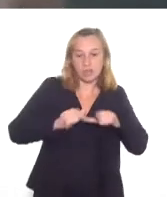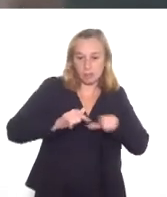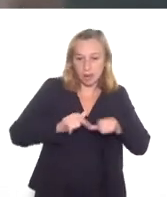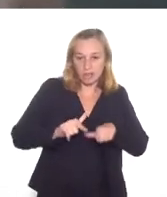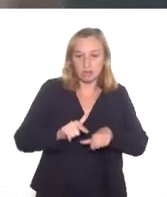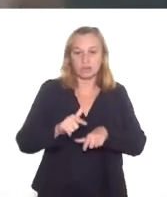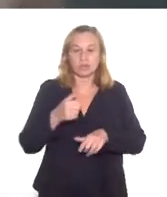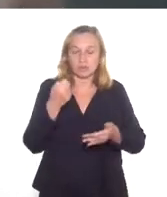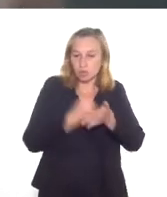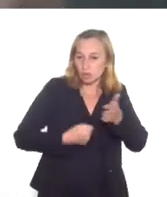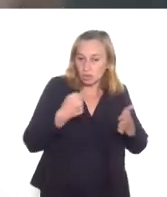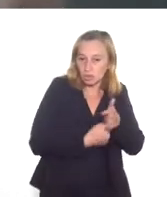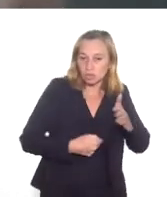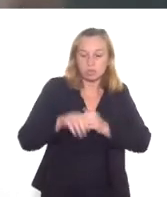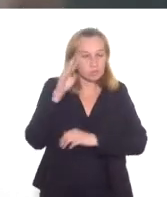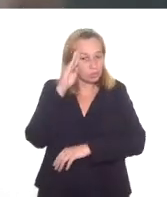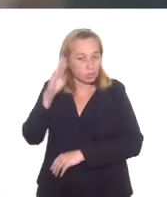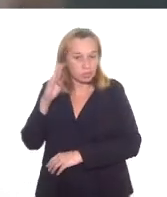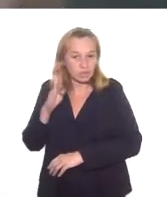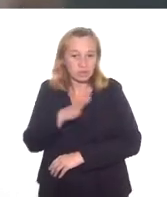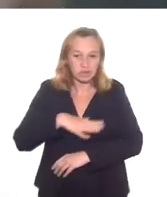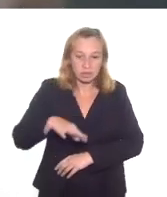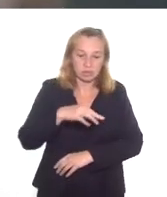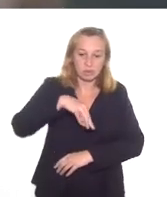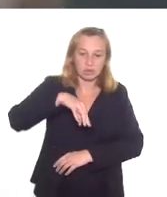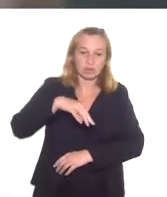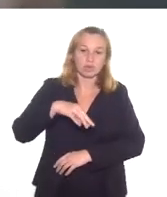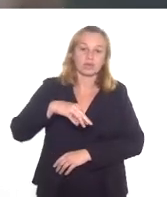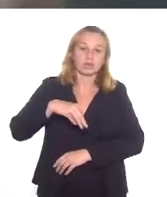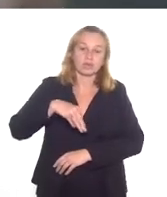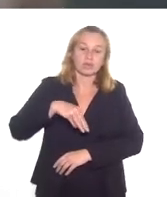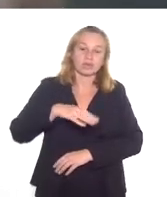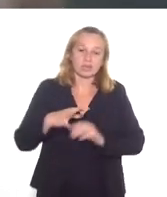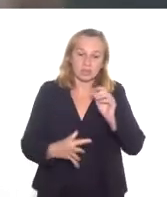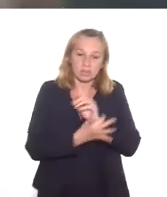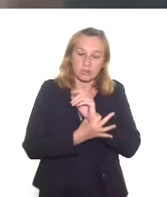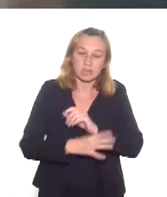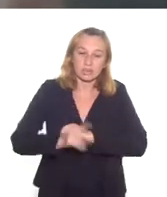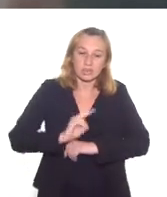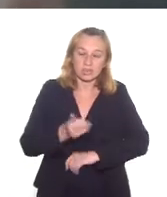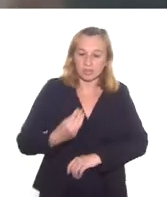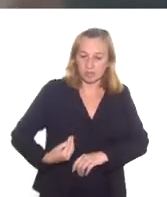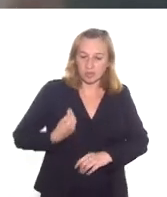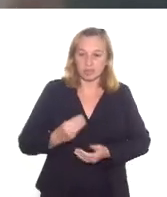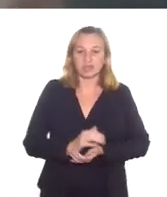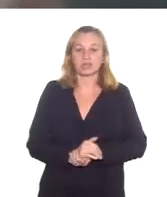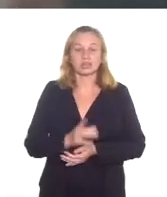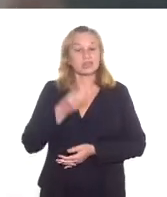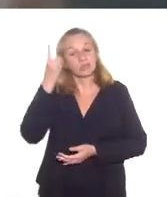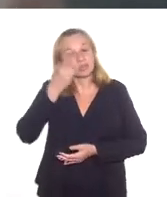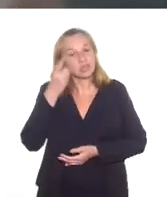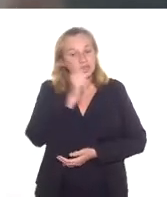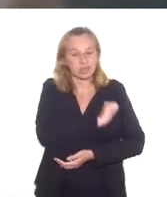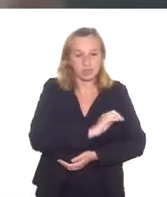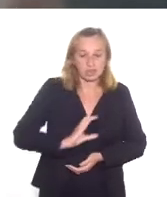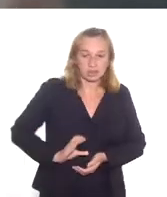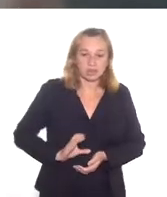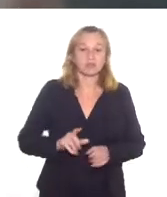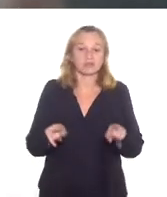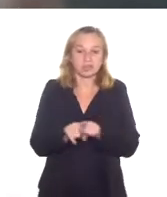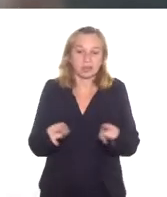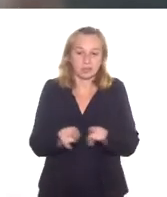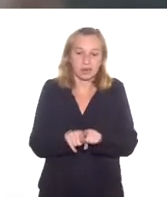concurso público para a área de segurança, todos os projetos na área de segurança, você está sempre presente. O deputado André Sileno, por sua vez,